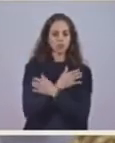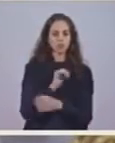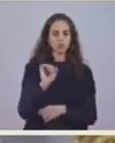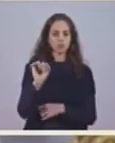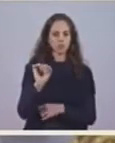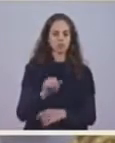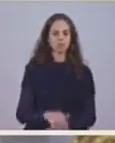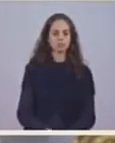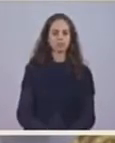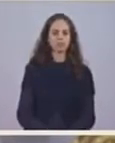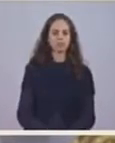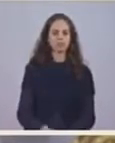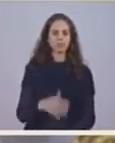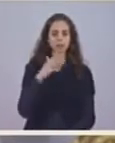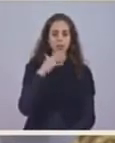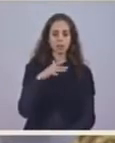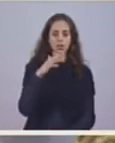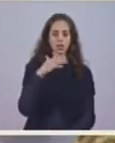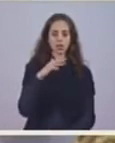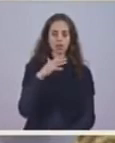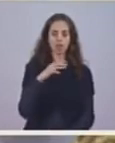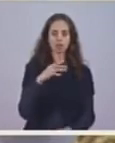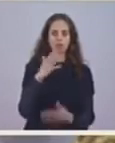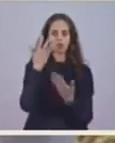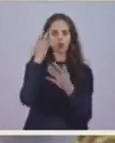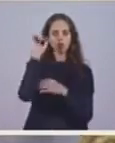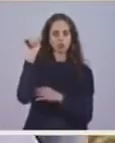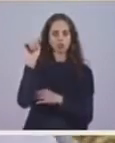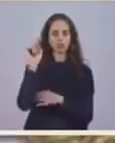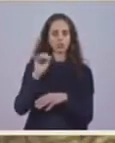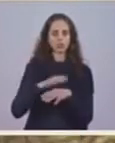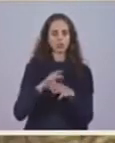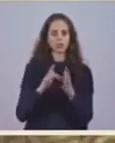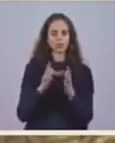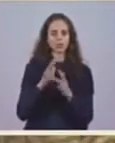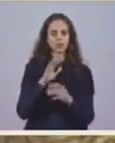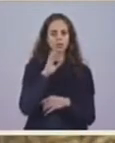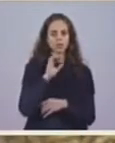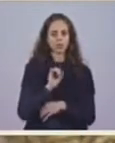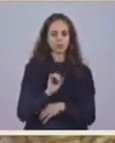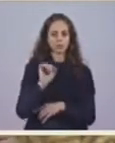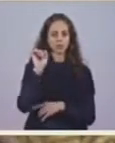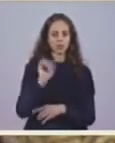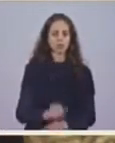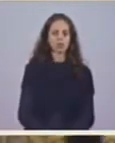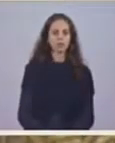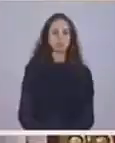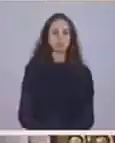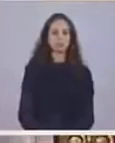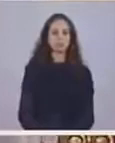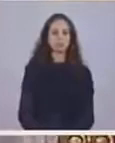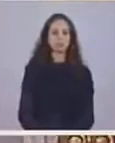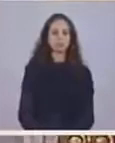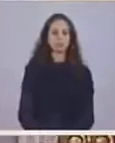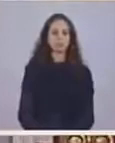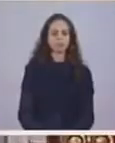vossa amizade, para cantarmos os vossos louvores por Jesus Cristo, vosso Filho.